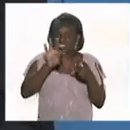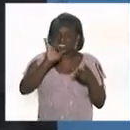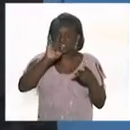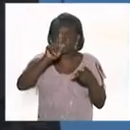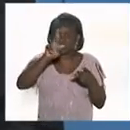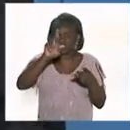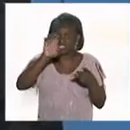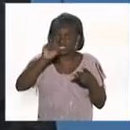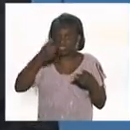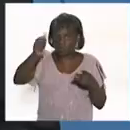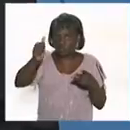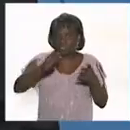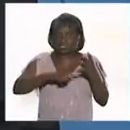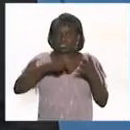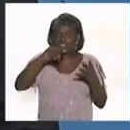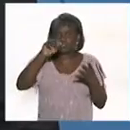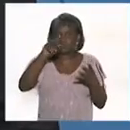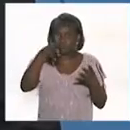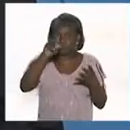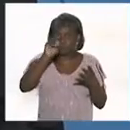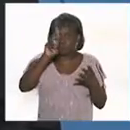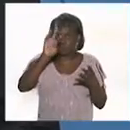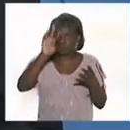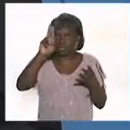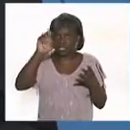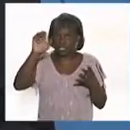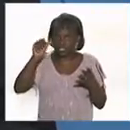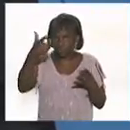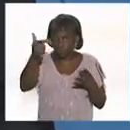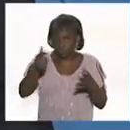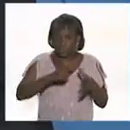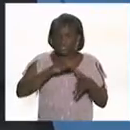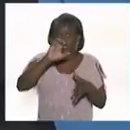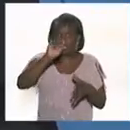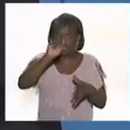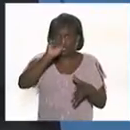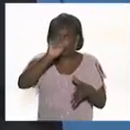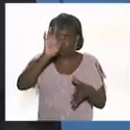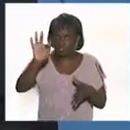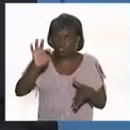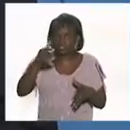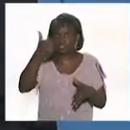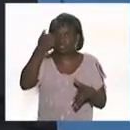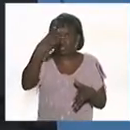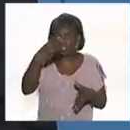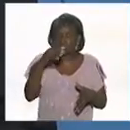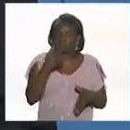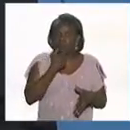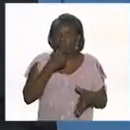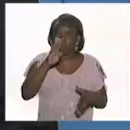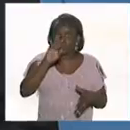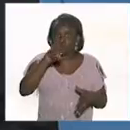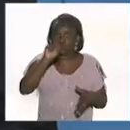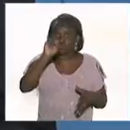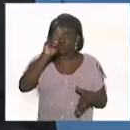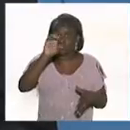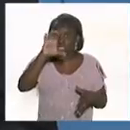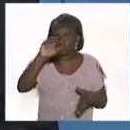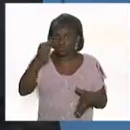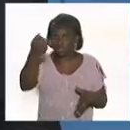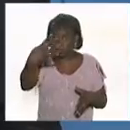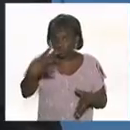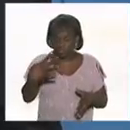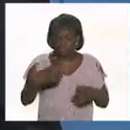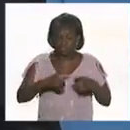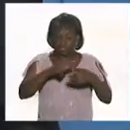eles, o Tigres, que ficou em 11º, a Portuguesa 12º, Cabo Friense 13º e o Bom Sucesso 14º. Dessa